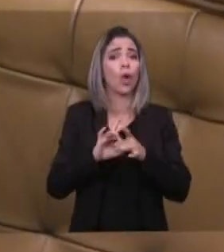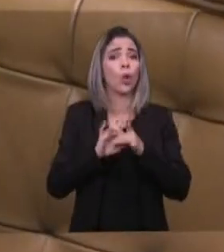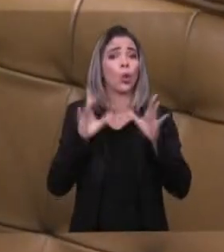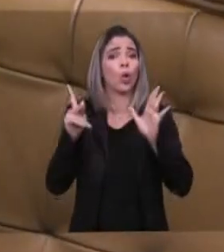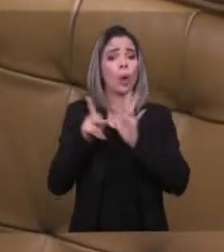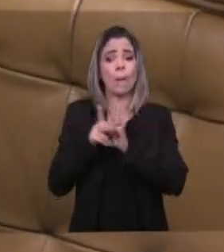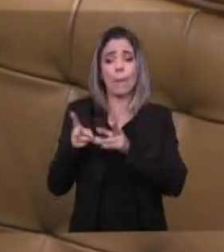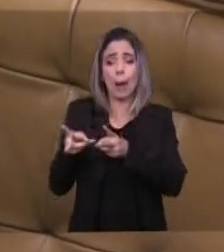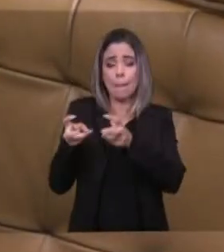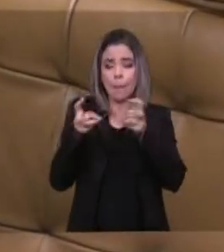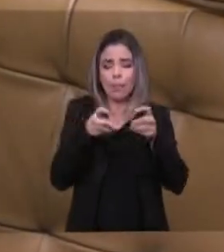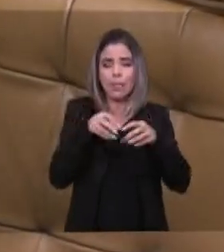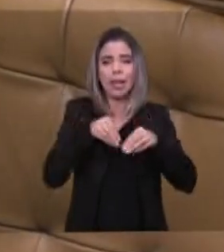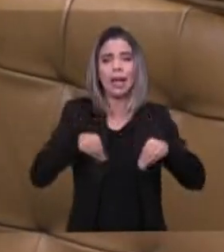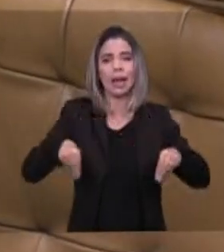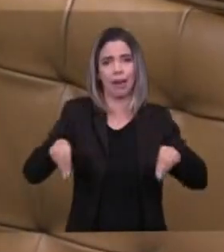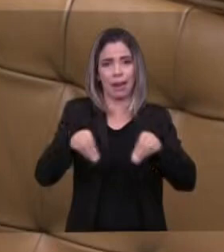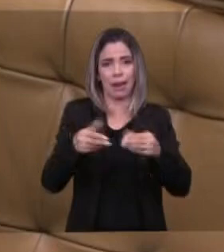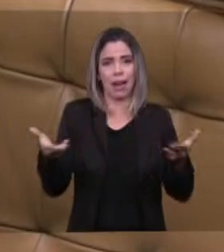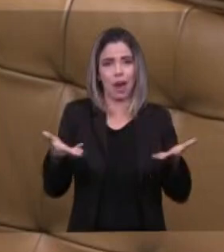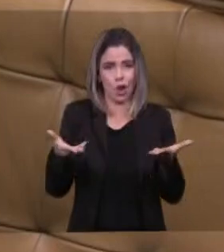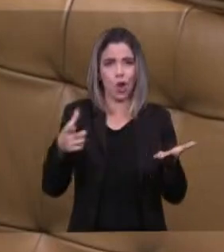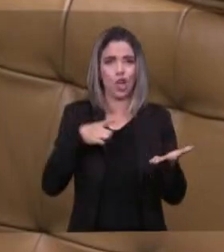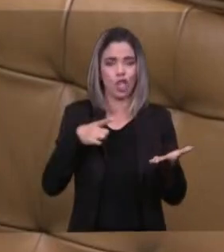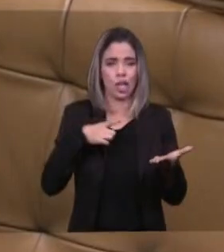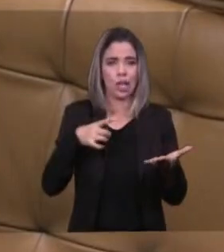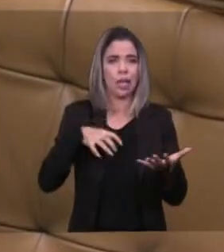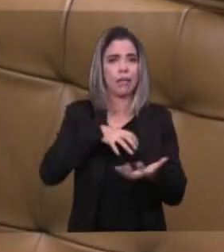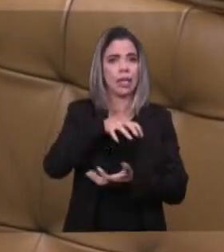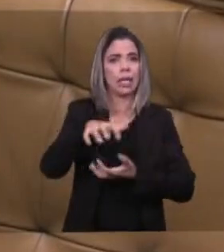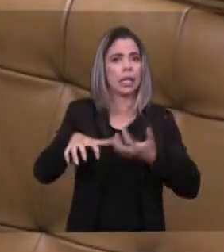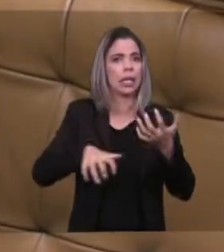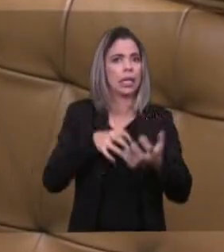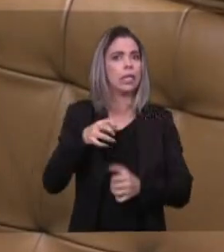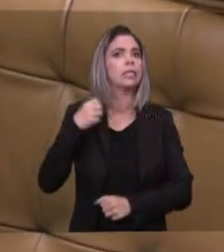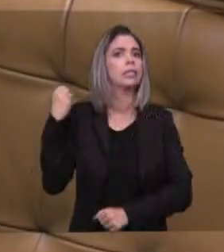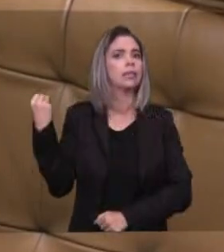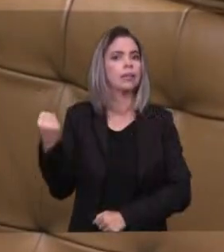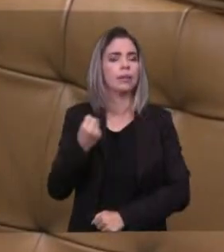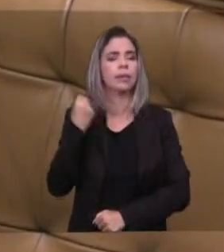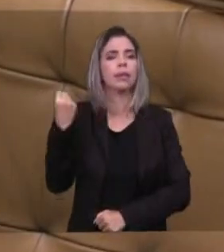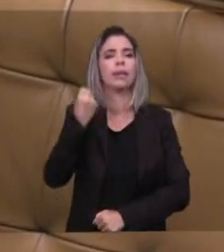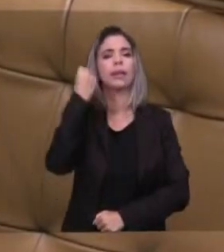de exploração. Recentemente, nós tivemos essa brutal crise